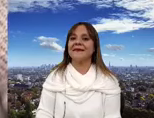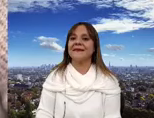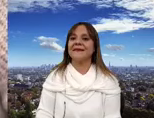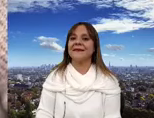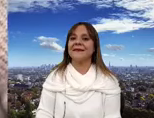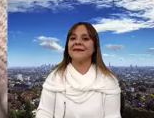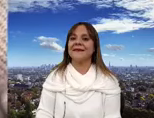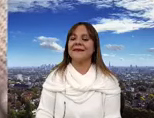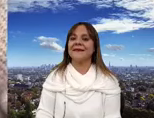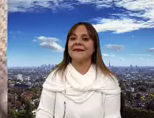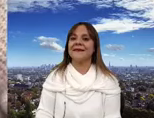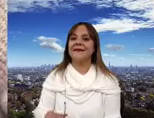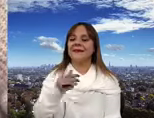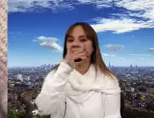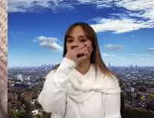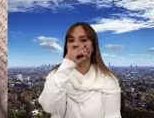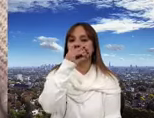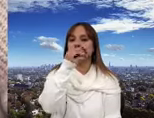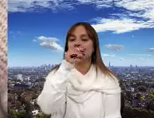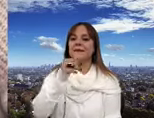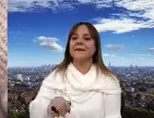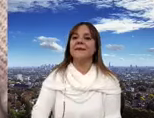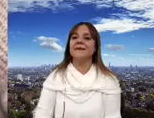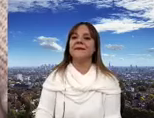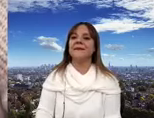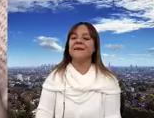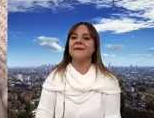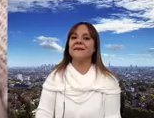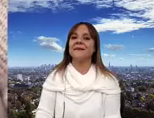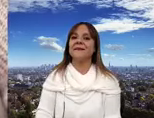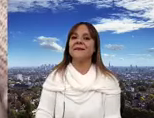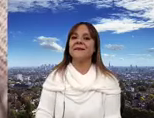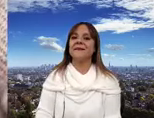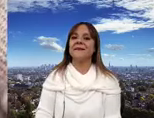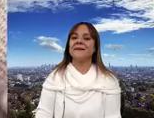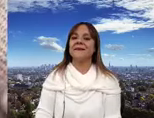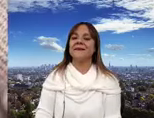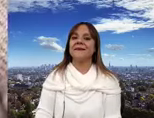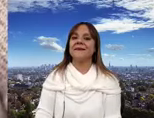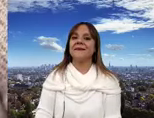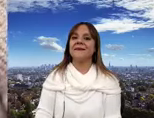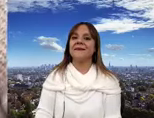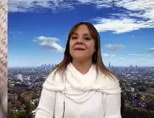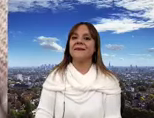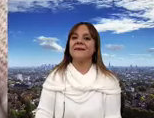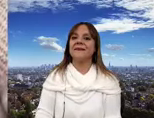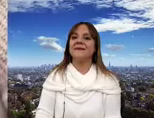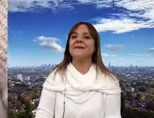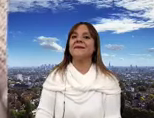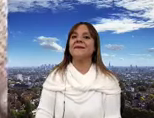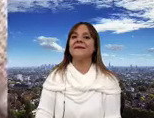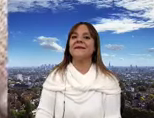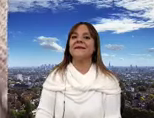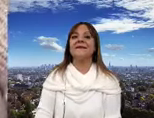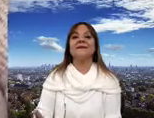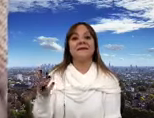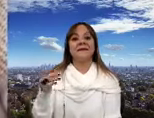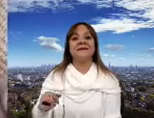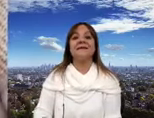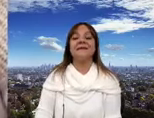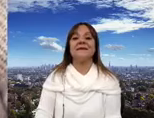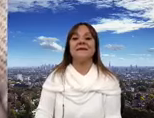sua volta a fazer o mesmo, a ser melhor. Sou muito grato pela oportunidade de crescimento e evolução que você representa,